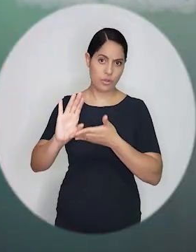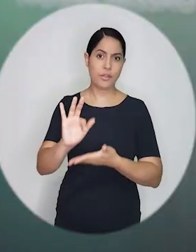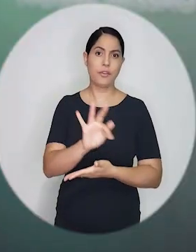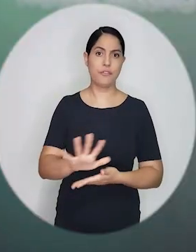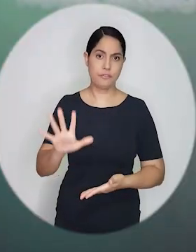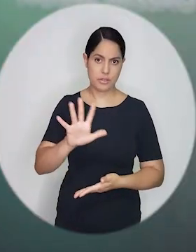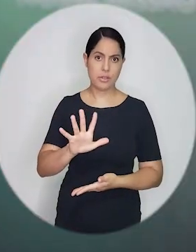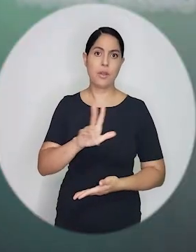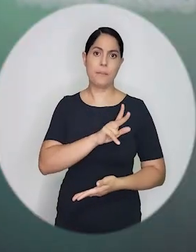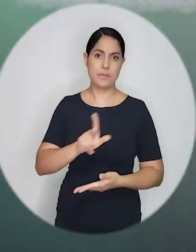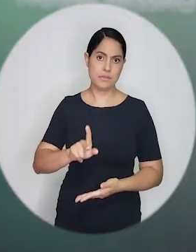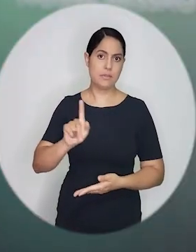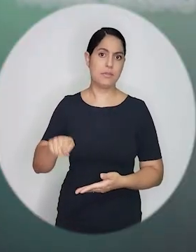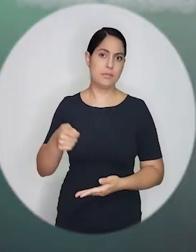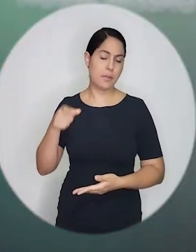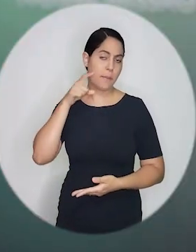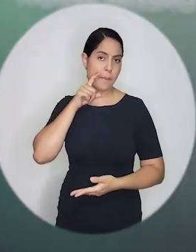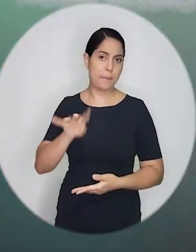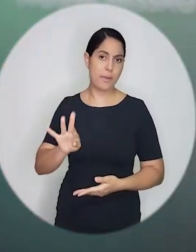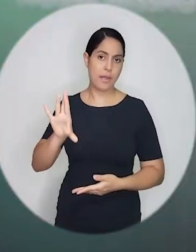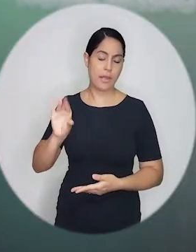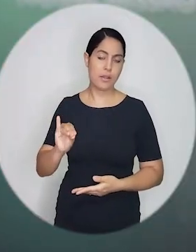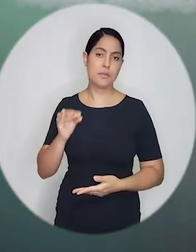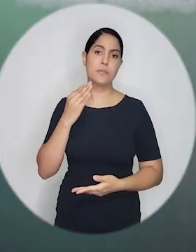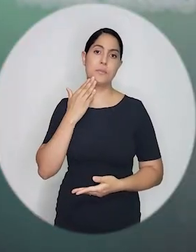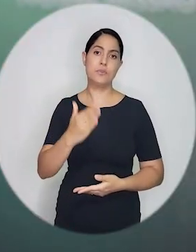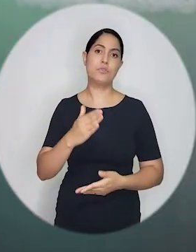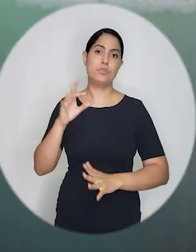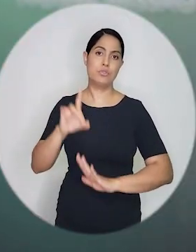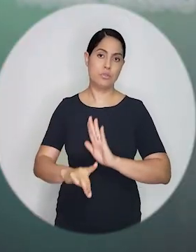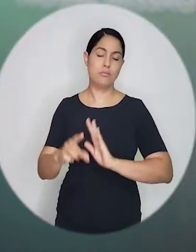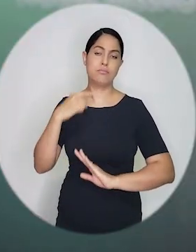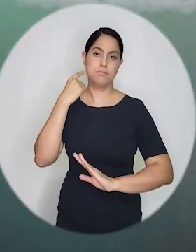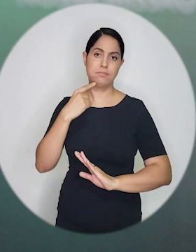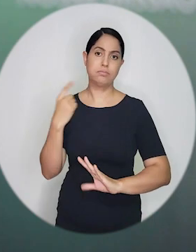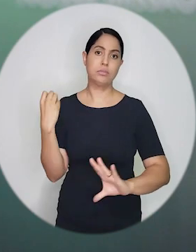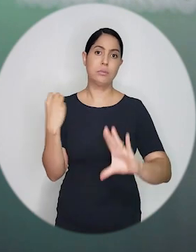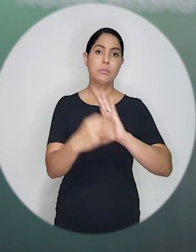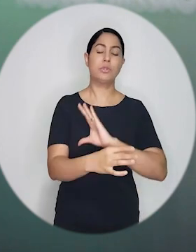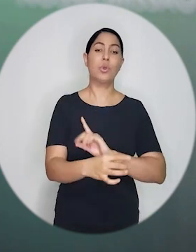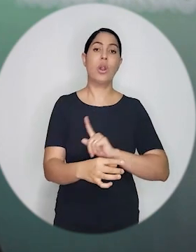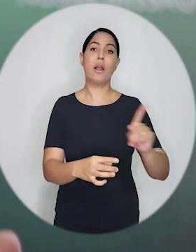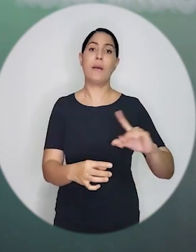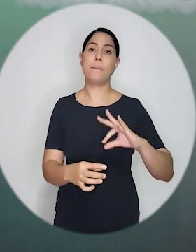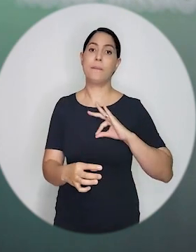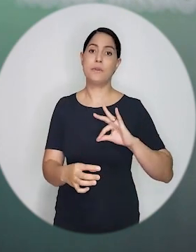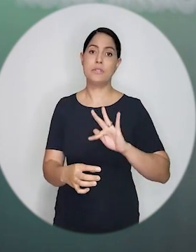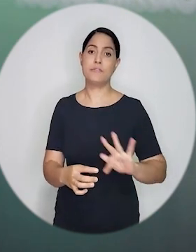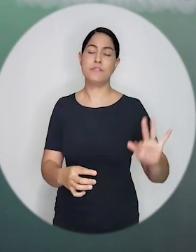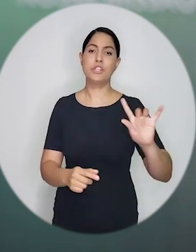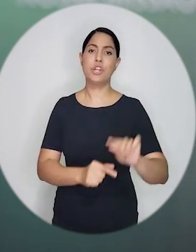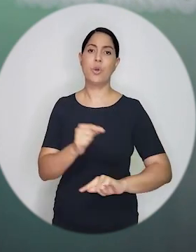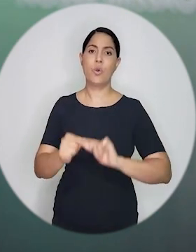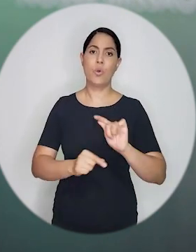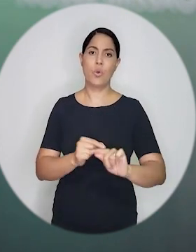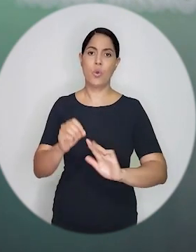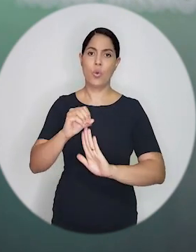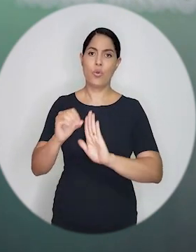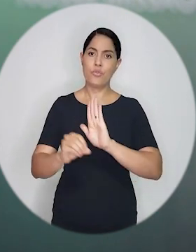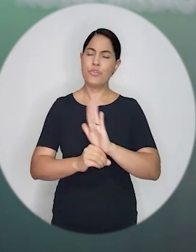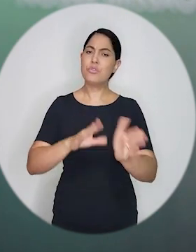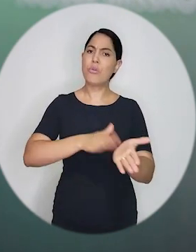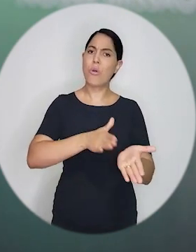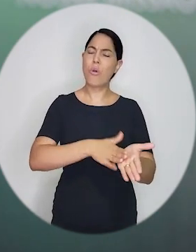Conselho Federal, através do presidente Beto Simonetti, da Procuradoria Nacional de Prerrogativas, enviou à Polícia